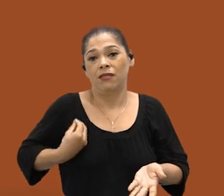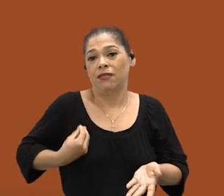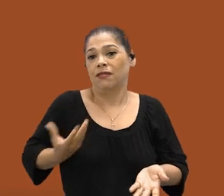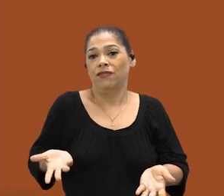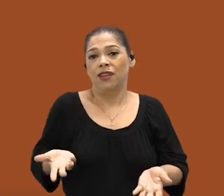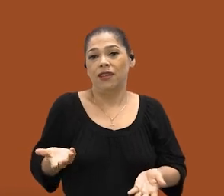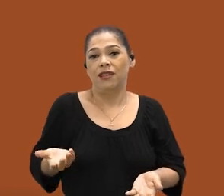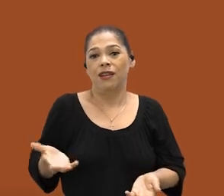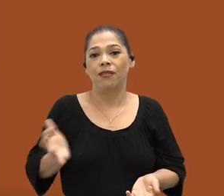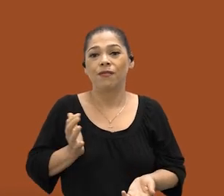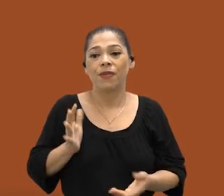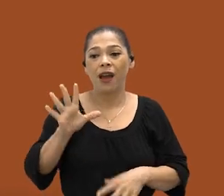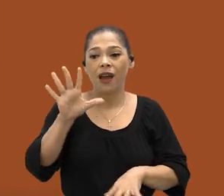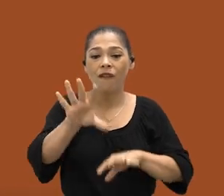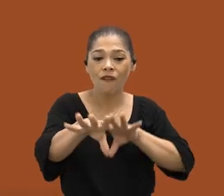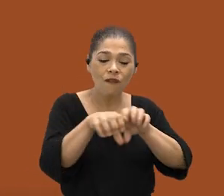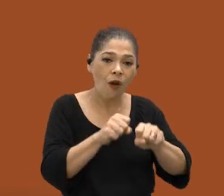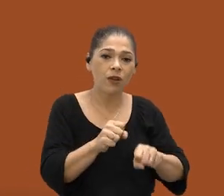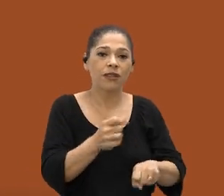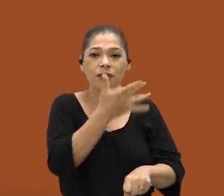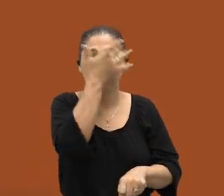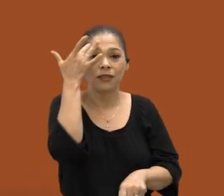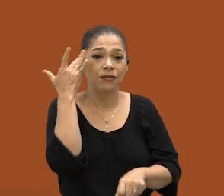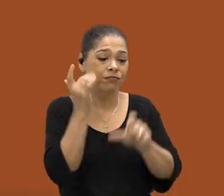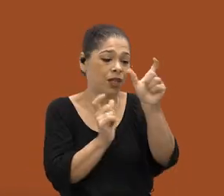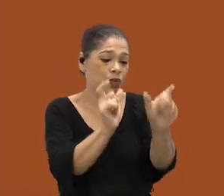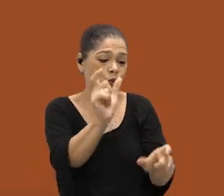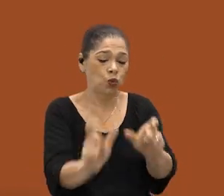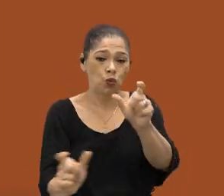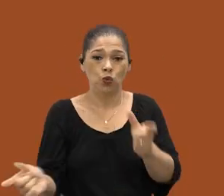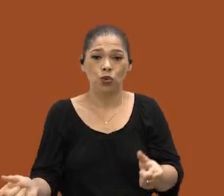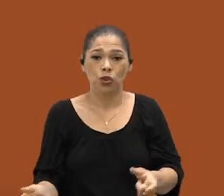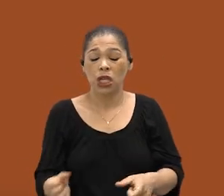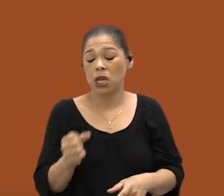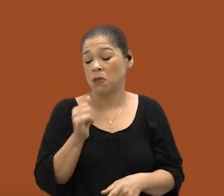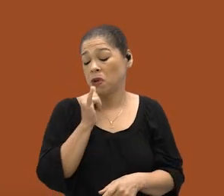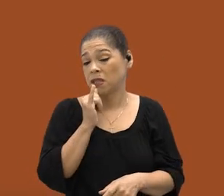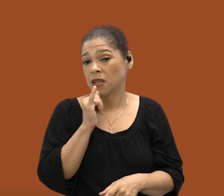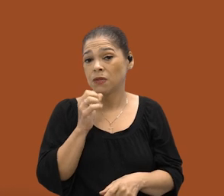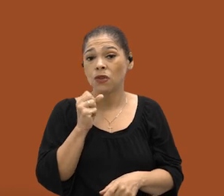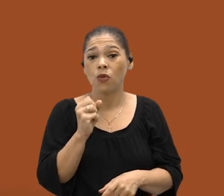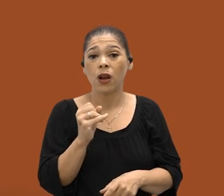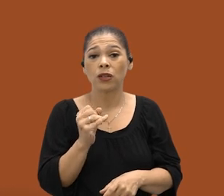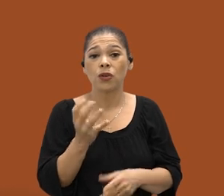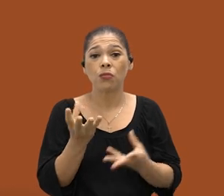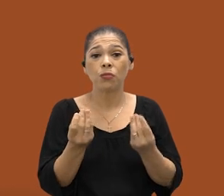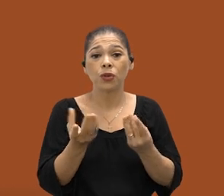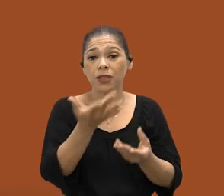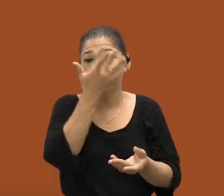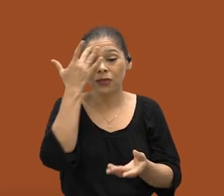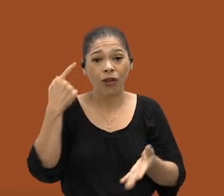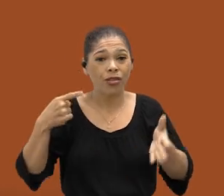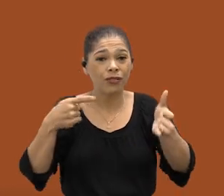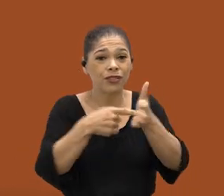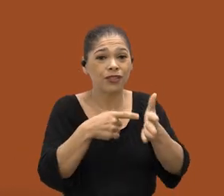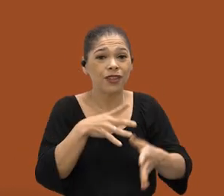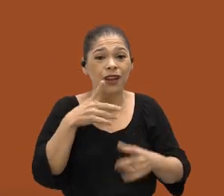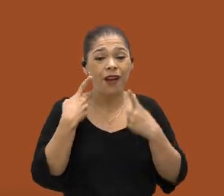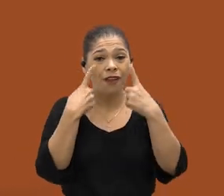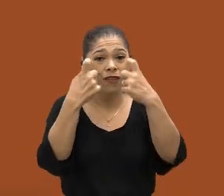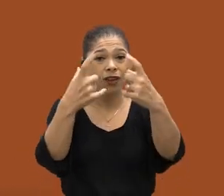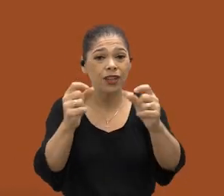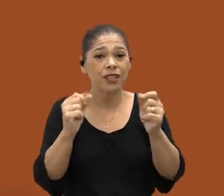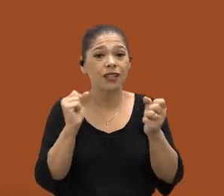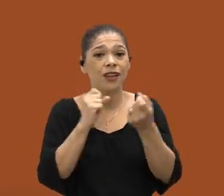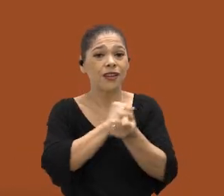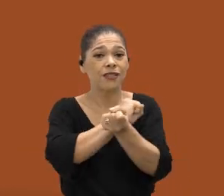subjetividade para formação do indivíduo e então se por um lado quando muita gente denuncia violência do que foi